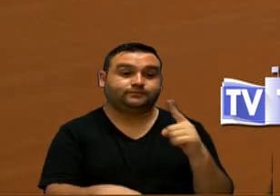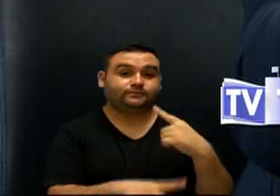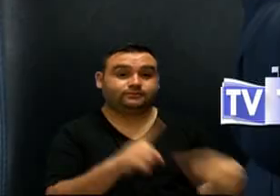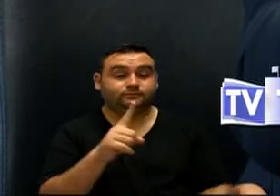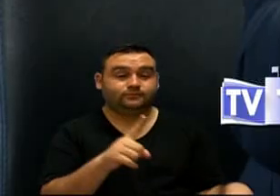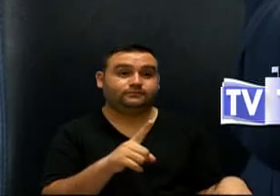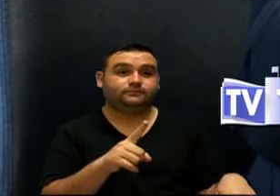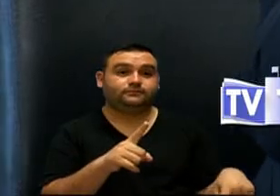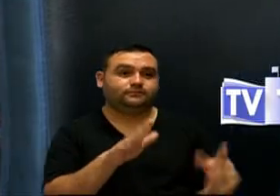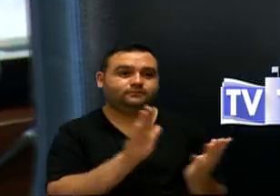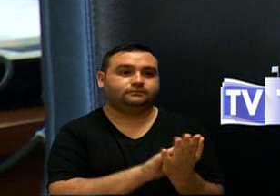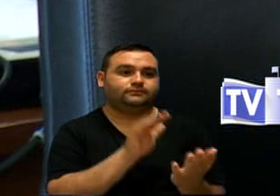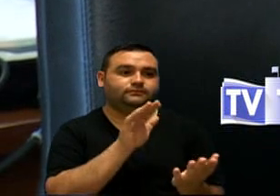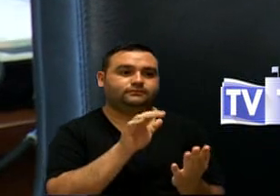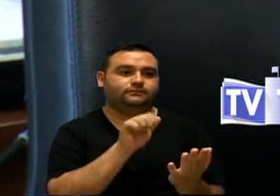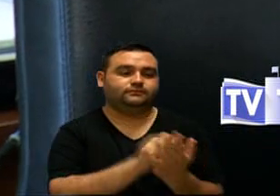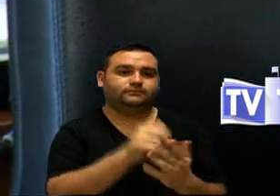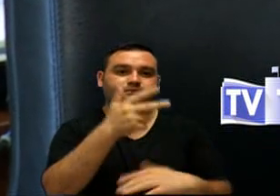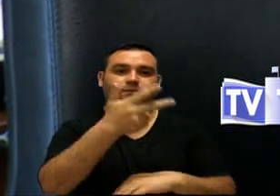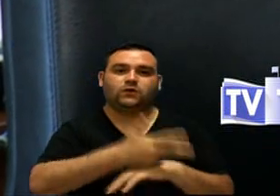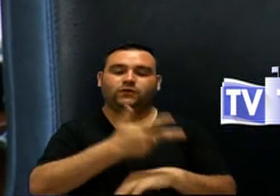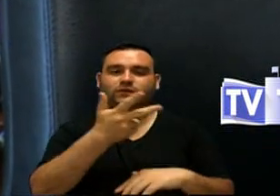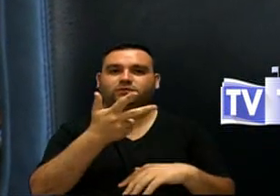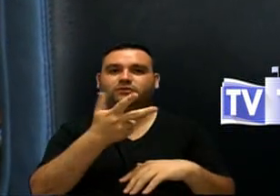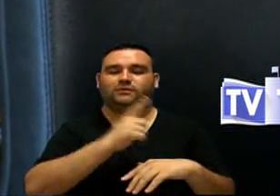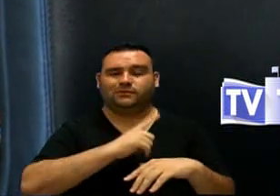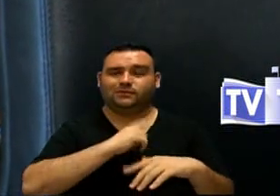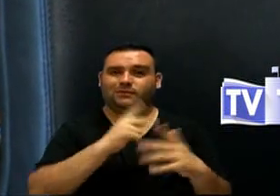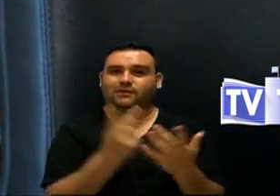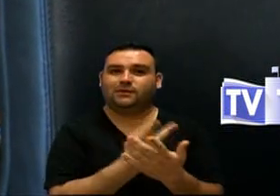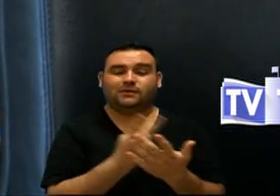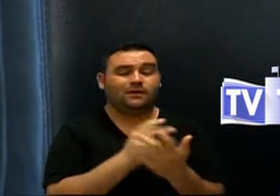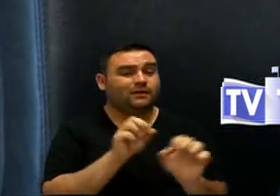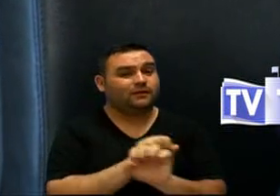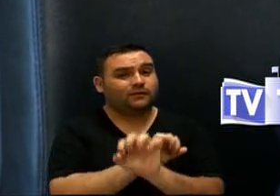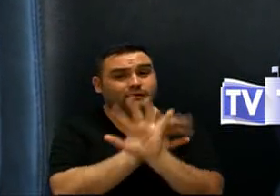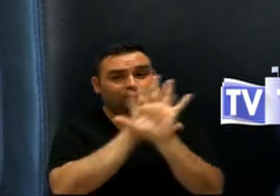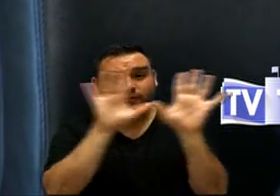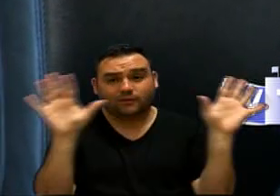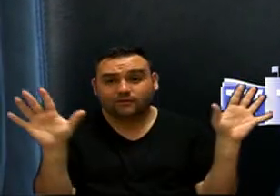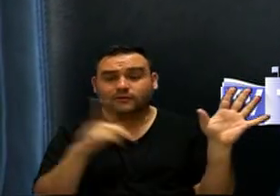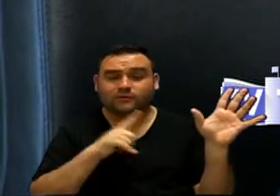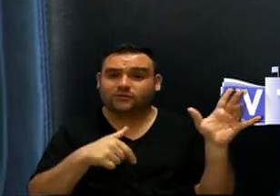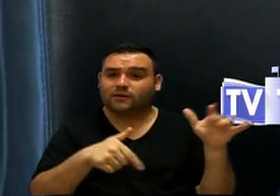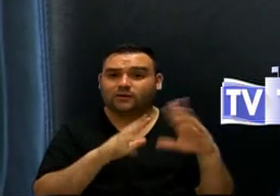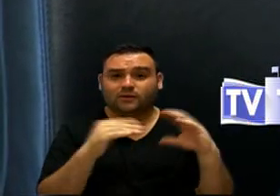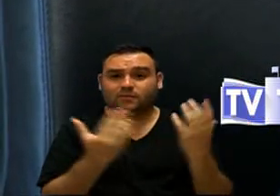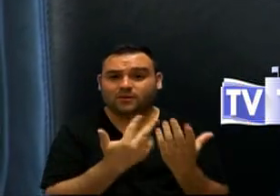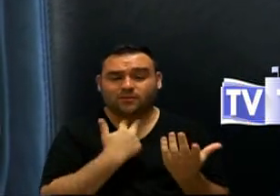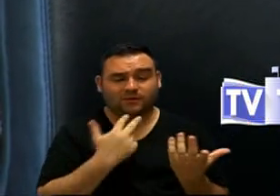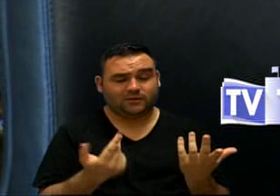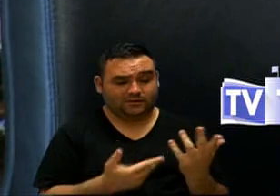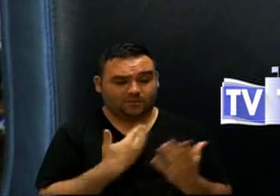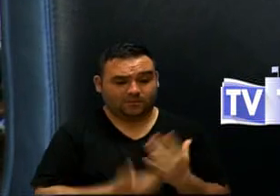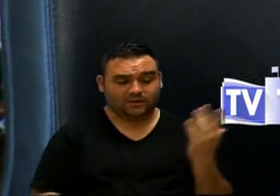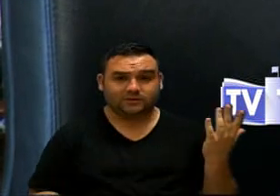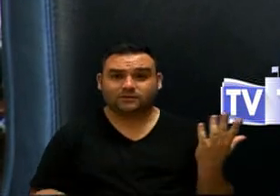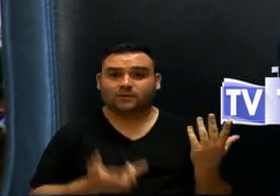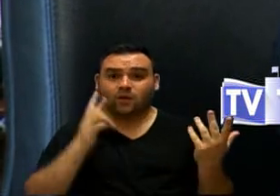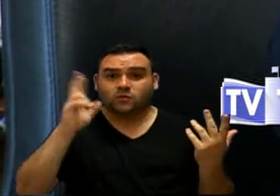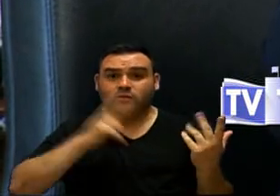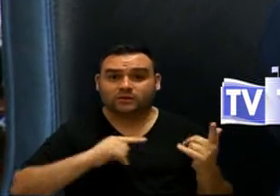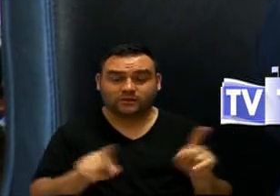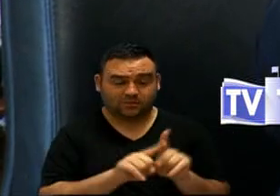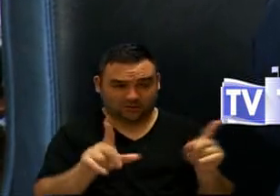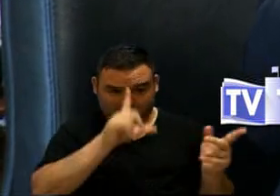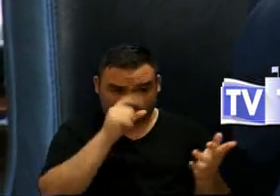Proibindo multar por vídeo monitoramento. Era claro e cristalino então, que tinha aviso de iniciativa. Então, Vossa Excelência